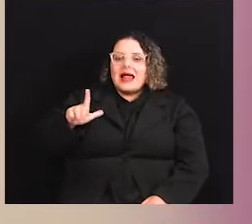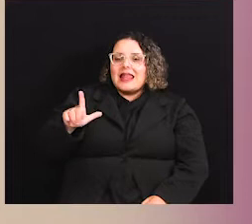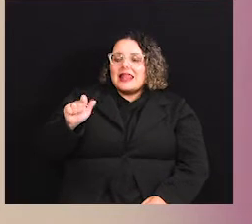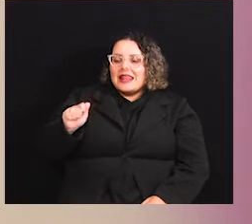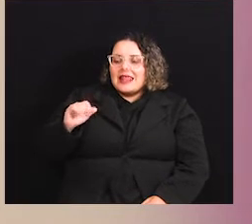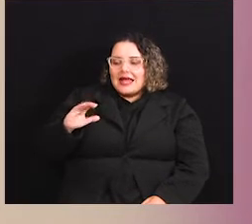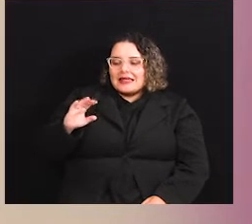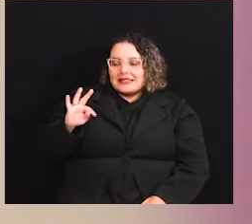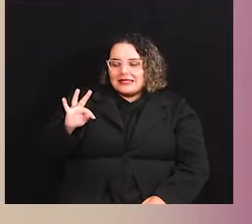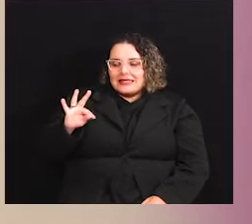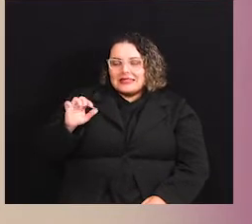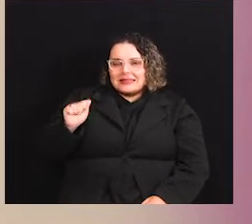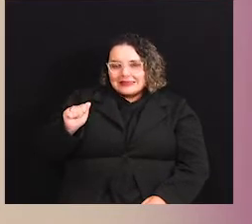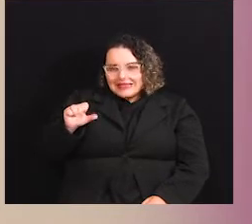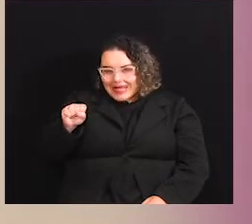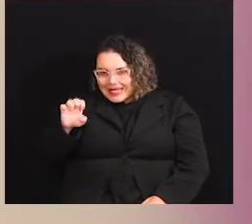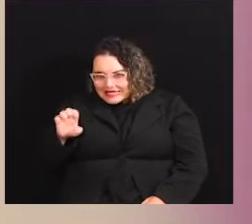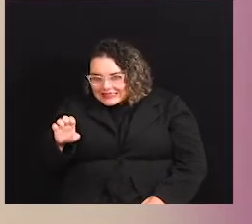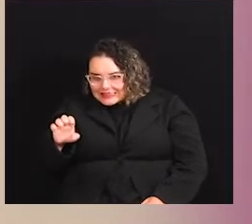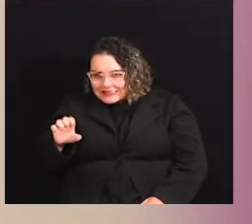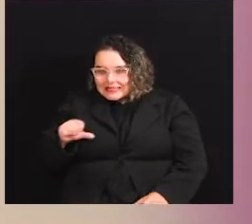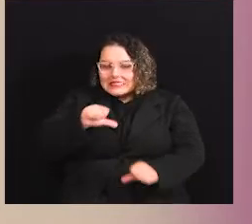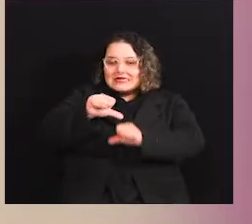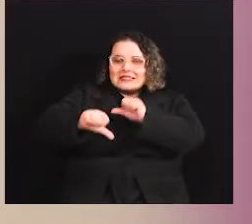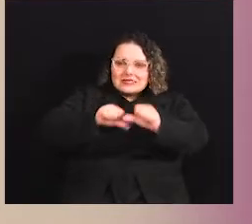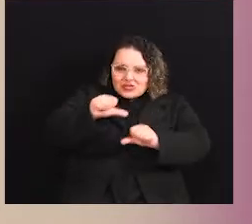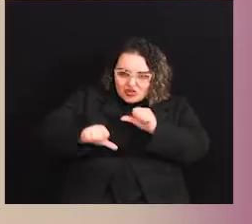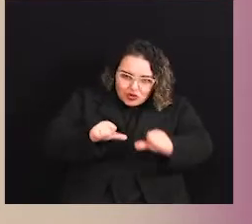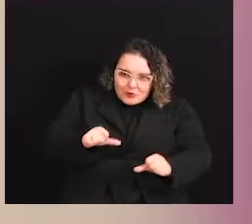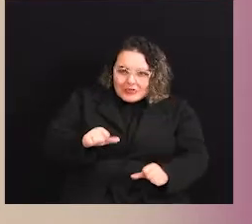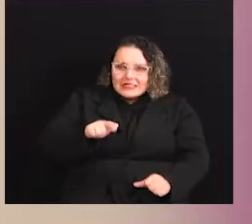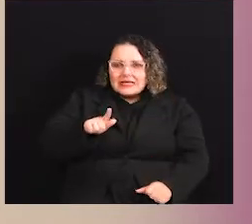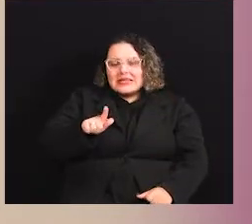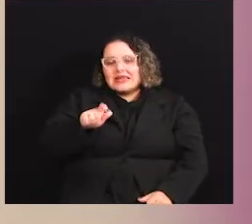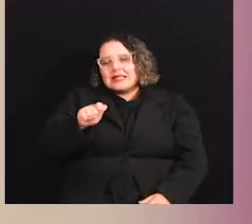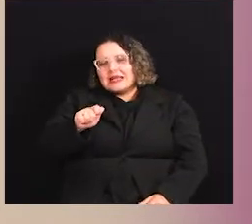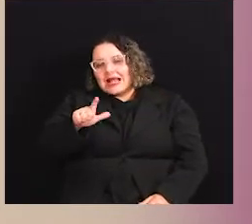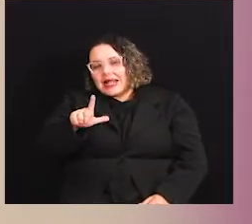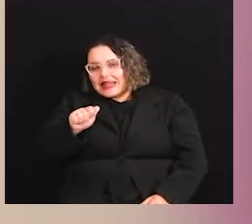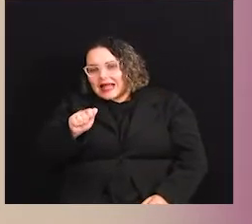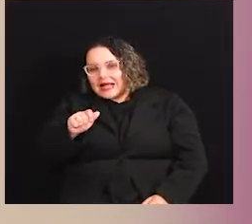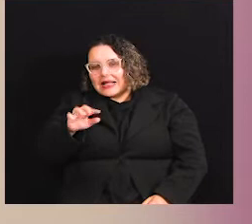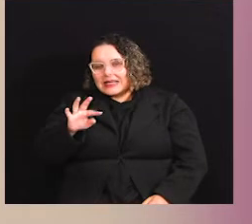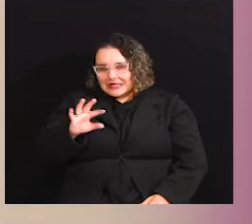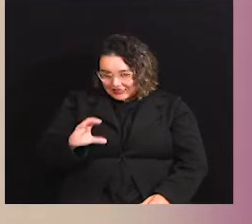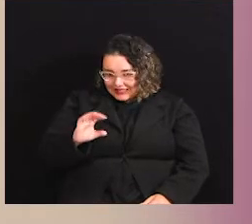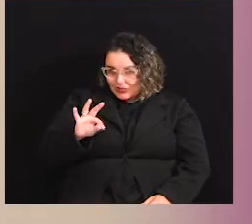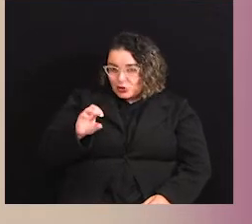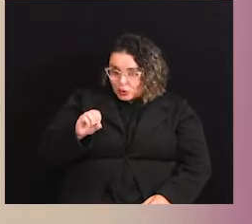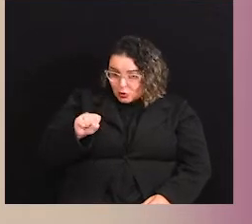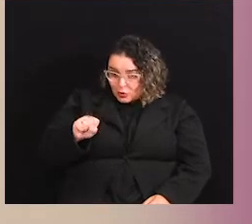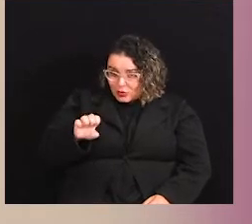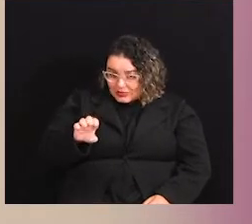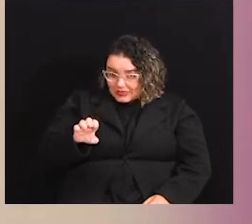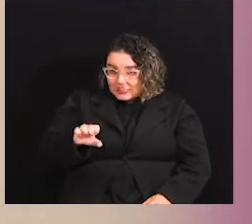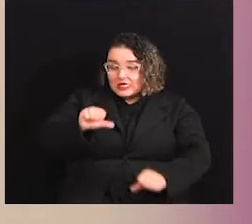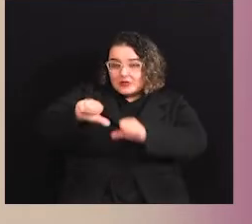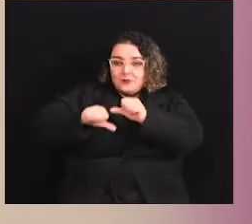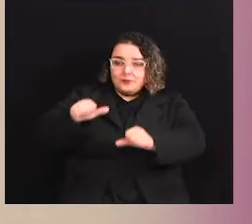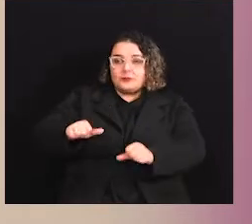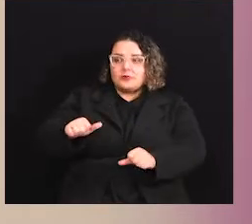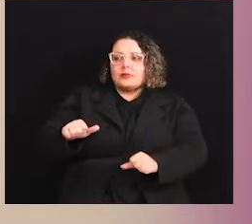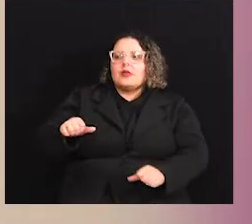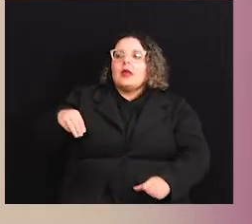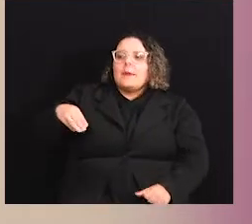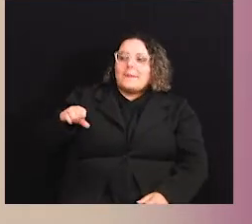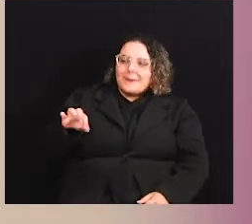a quebra da lactose em galactose e uma segunda quebra da galactose em glicose, glicose,